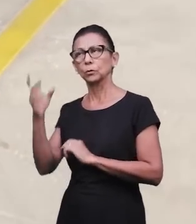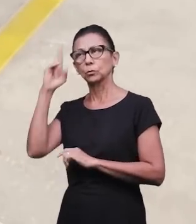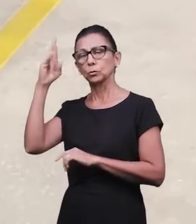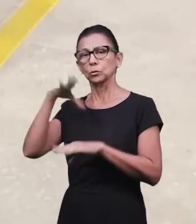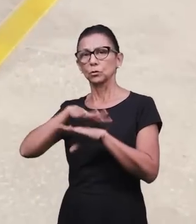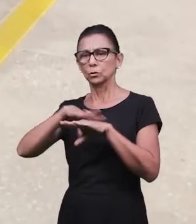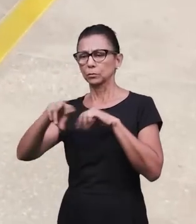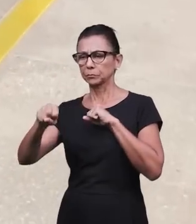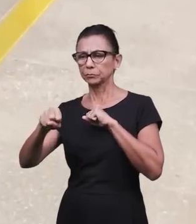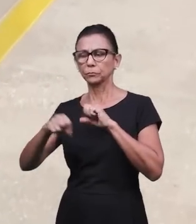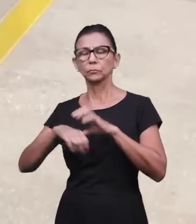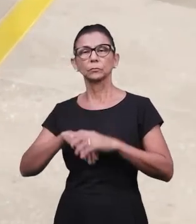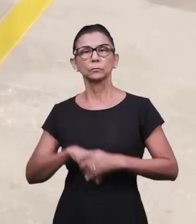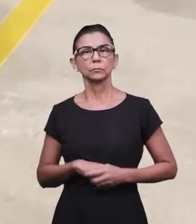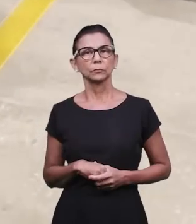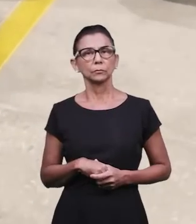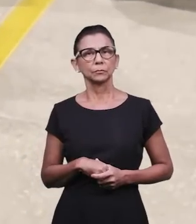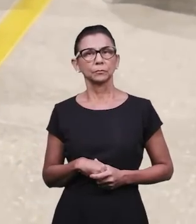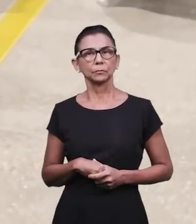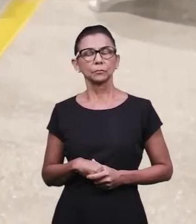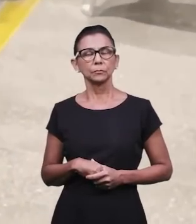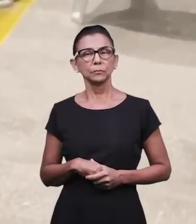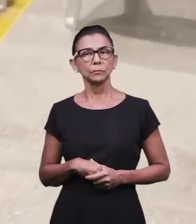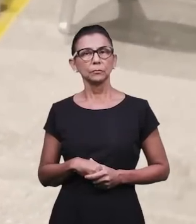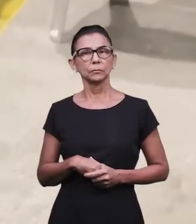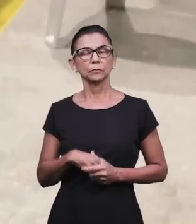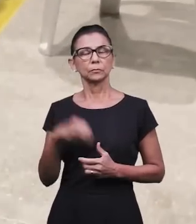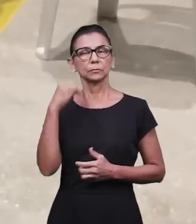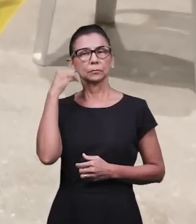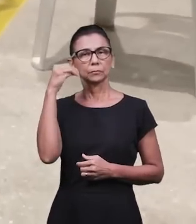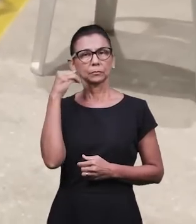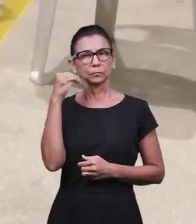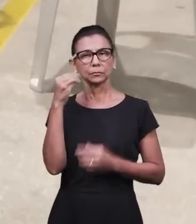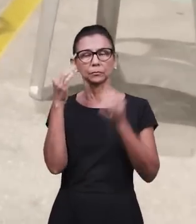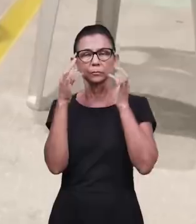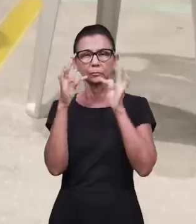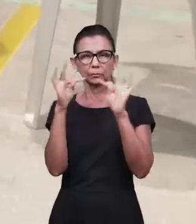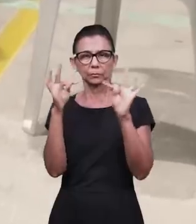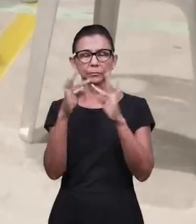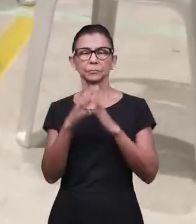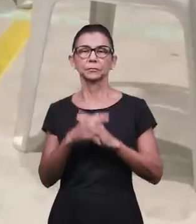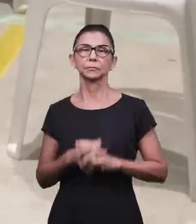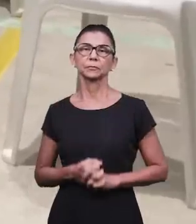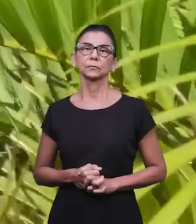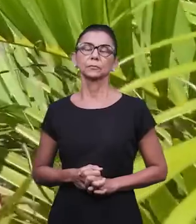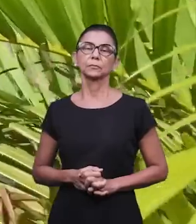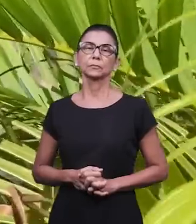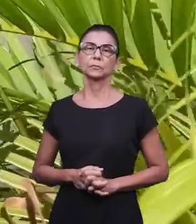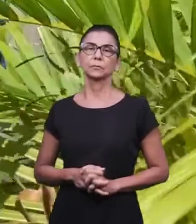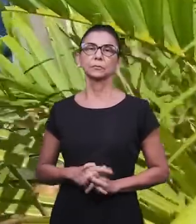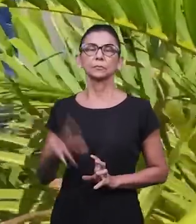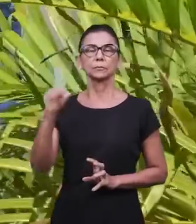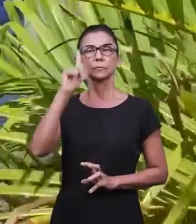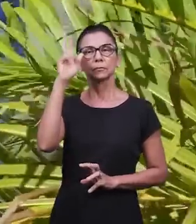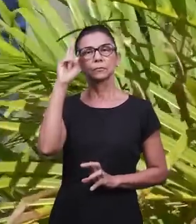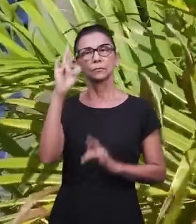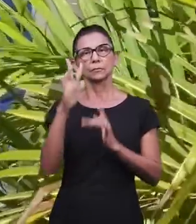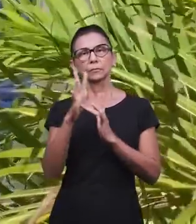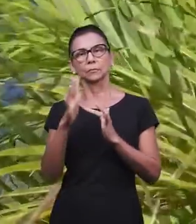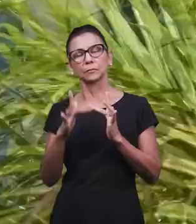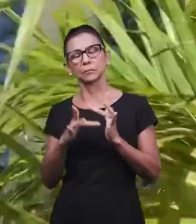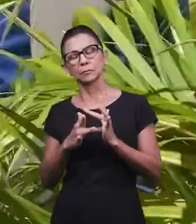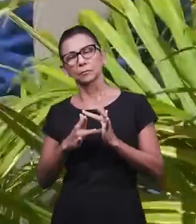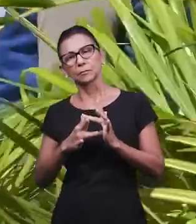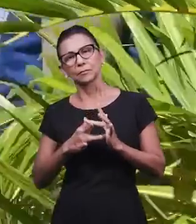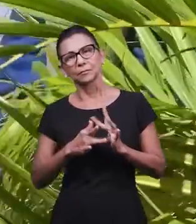tinha retirado aquela dificuldade. Confira dois breves relatos dos irmãos que participaram desse momento. Irmãos, a paz do Senhor